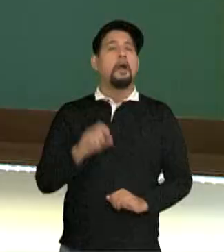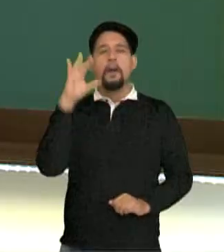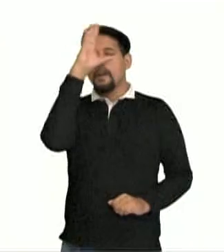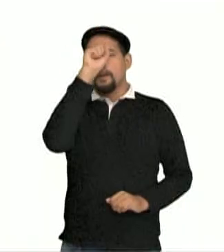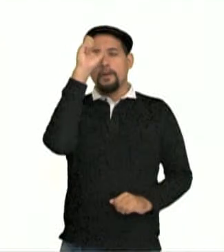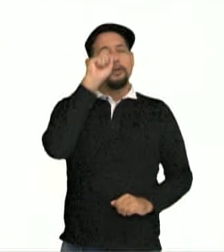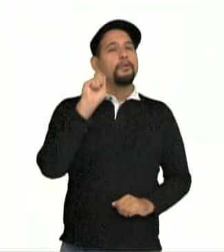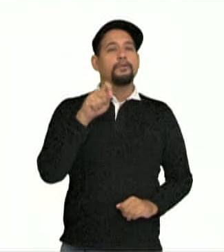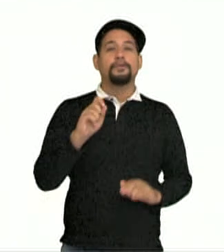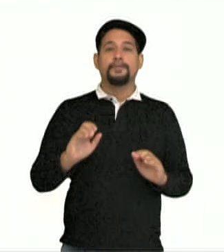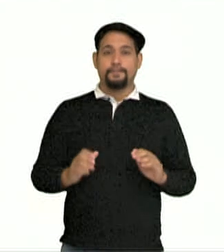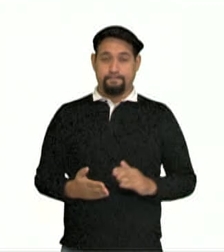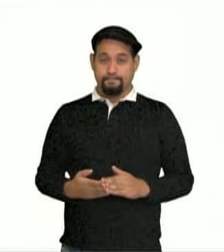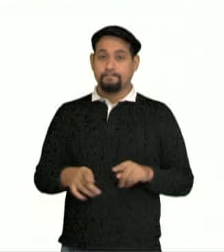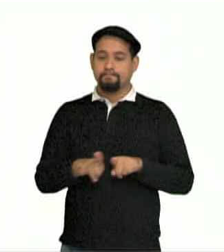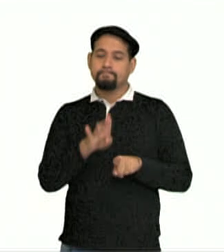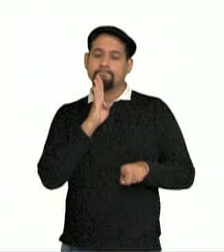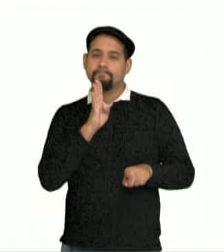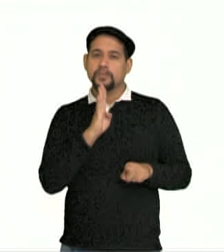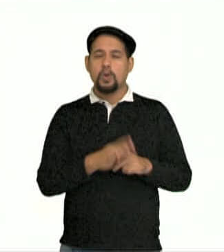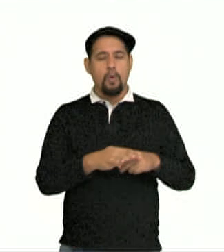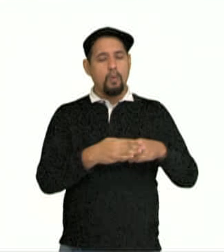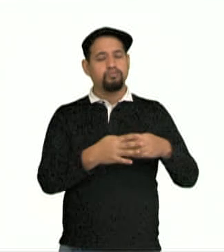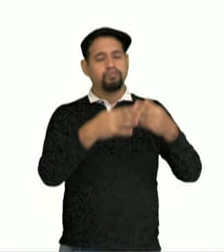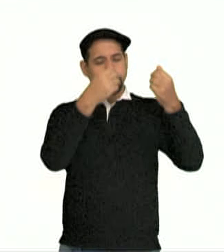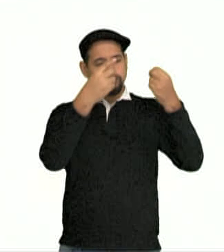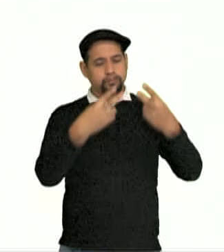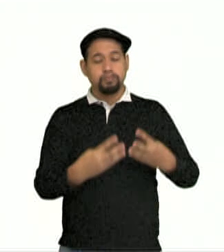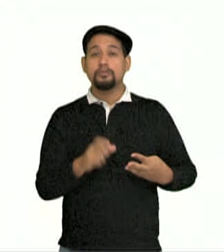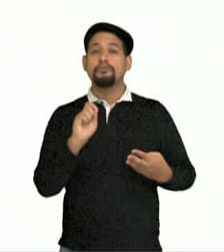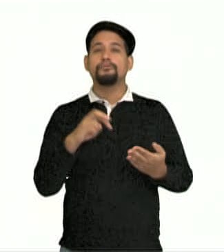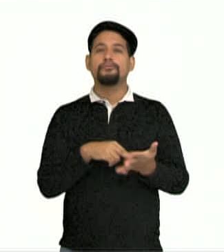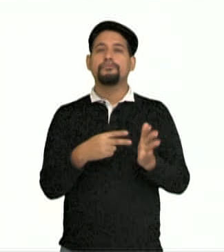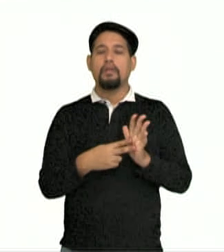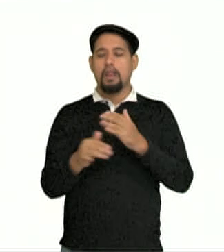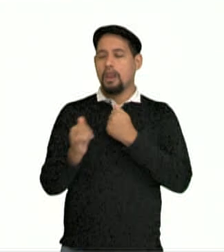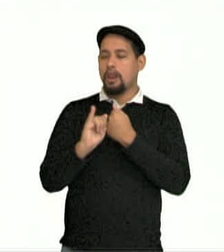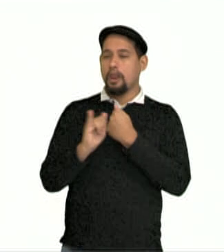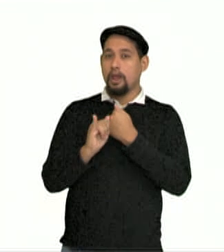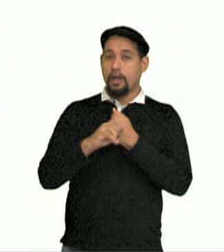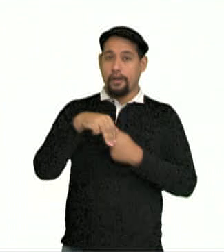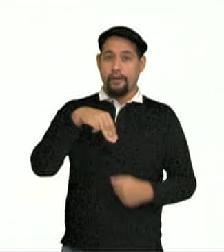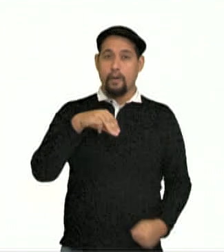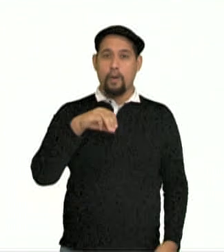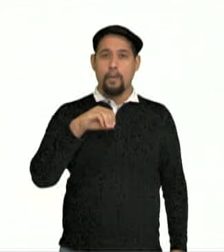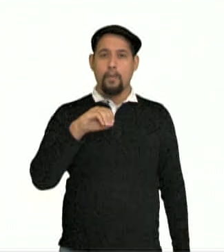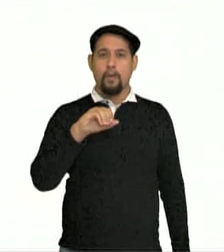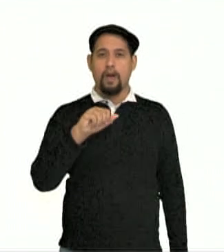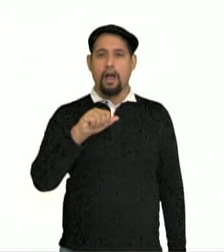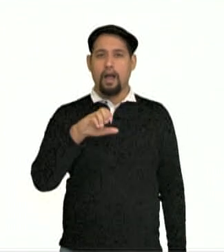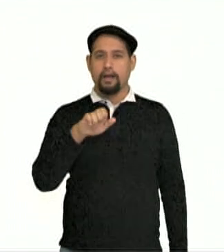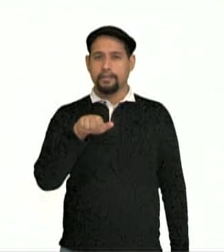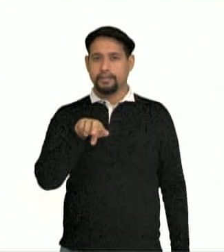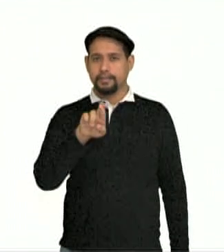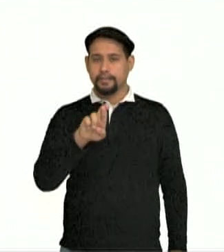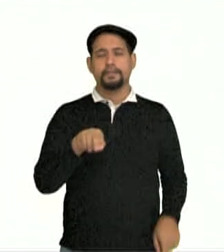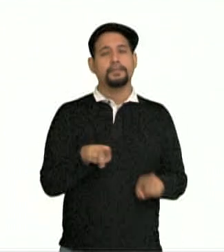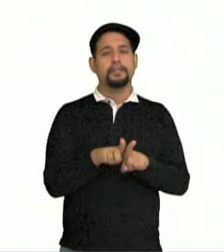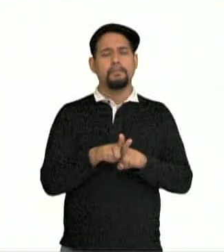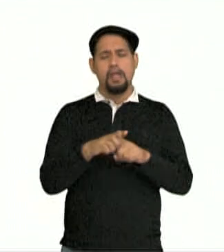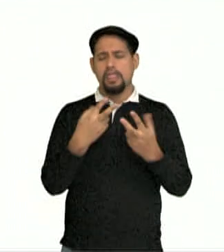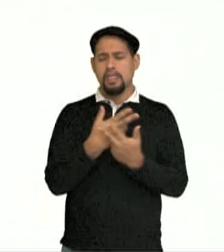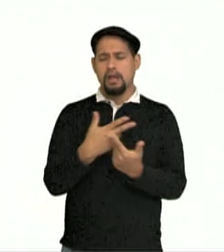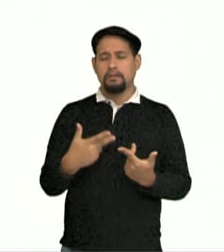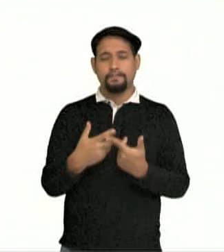aprendemos? Reconhecemos o estilo e linguagem de uma crônica de Moacir Scliar. Inferimos que, em geral, na crônica,